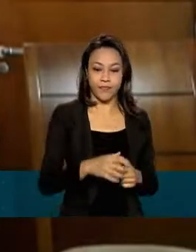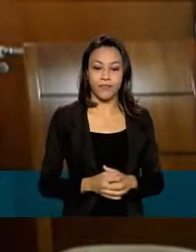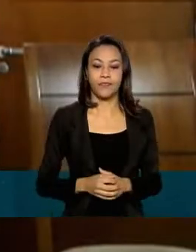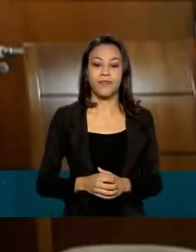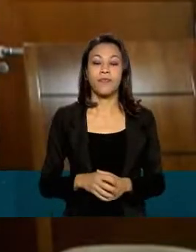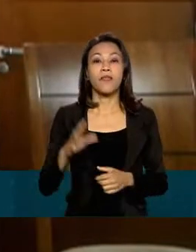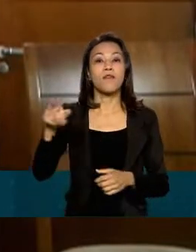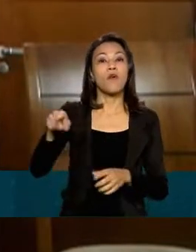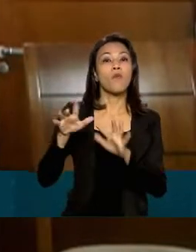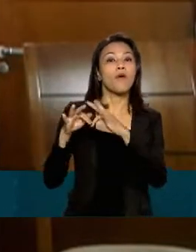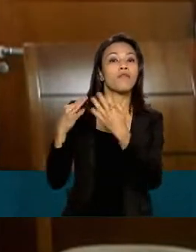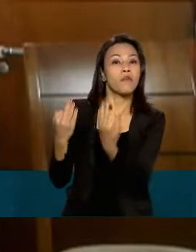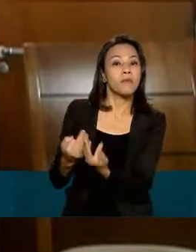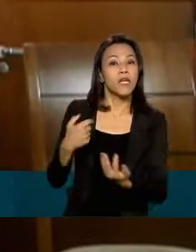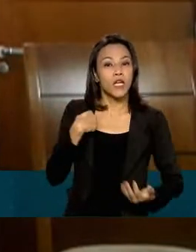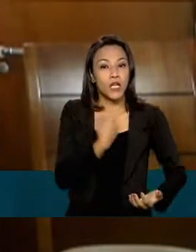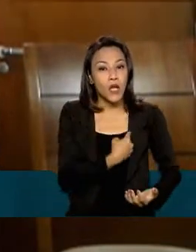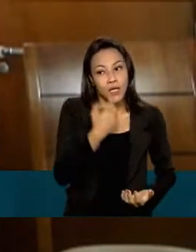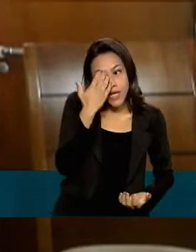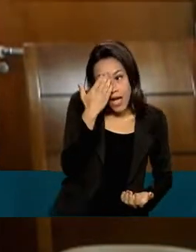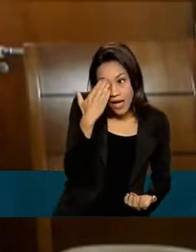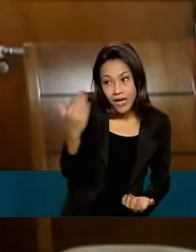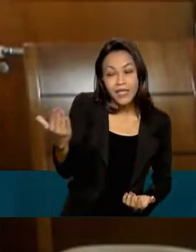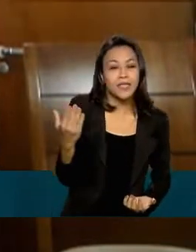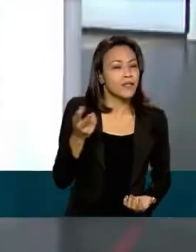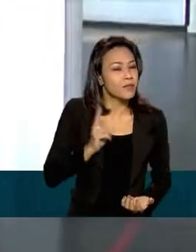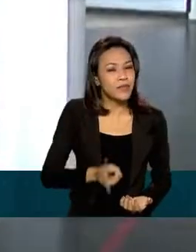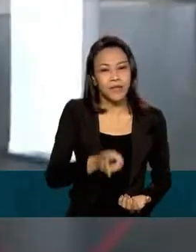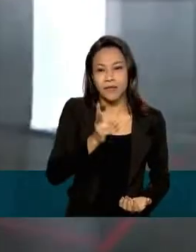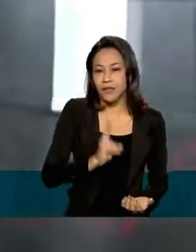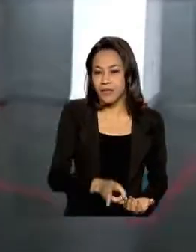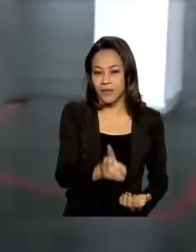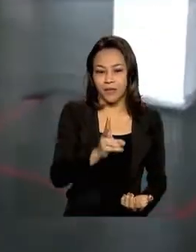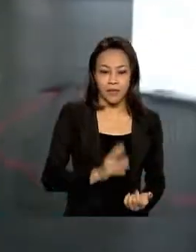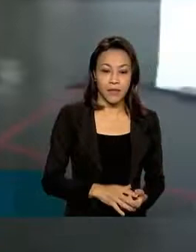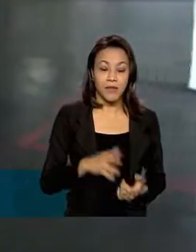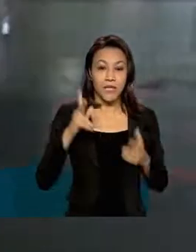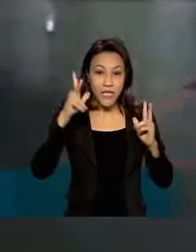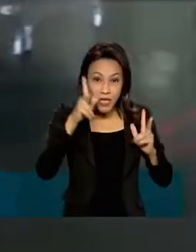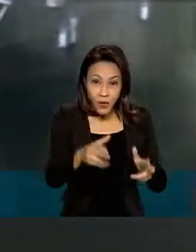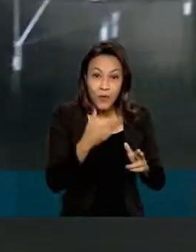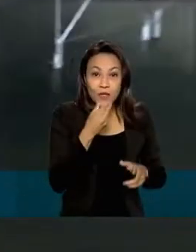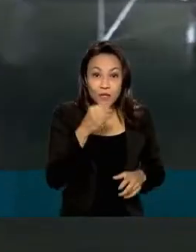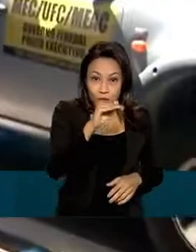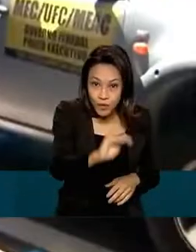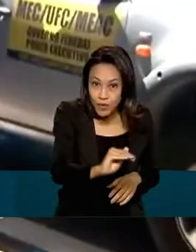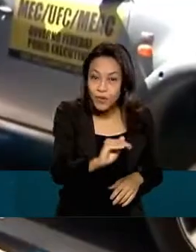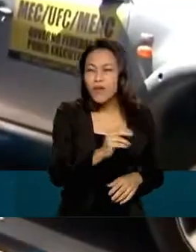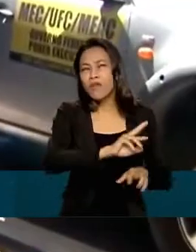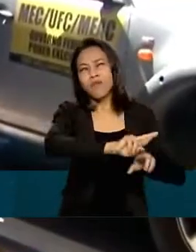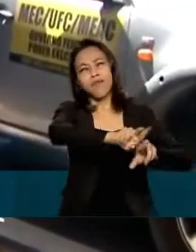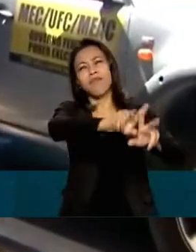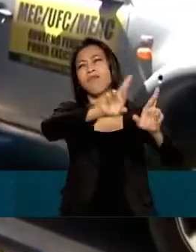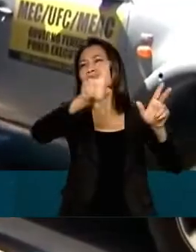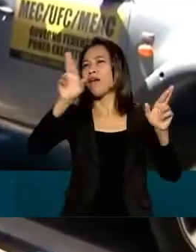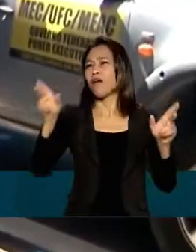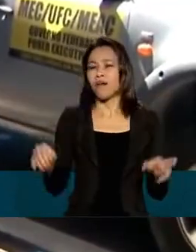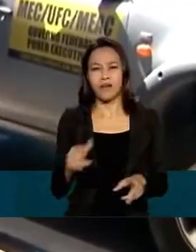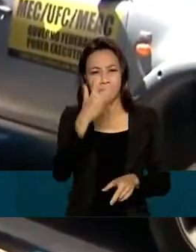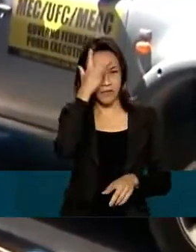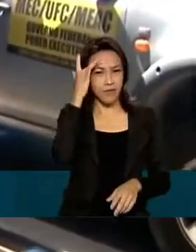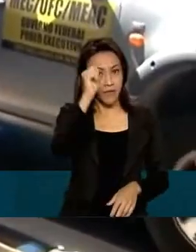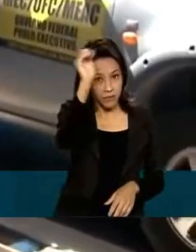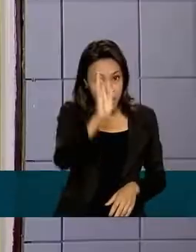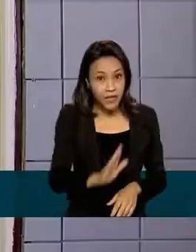órgãos. Exatamente. E apesar disso, o país também é referência na realização desse tipo de cirurgia